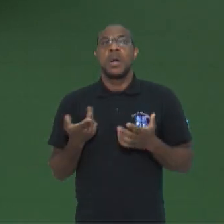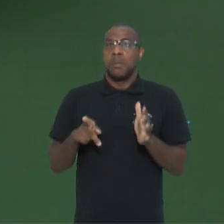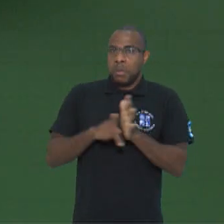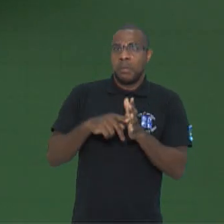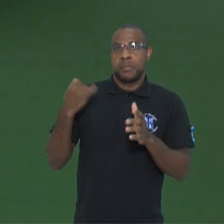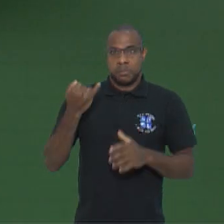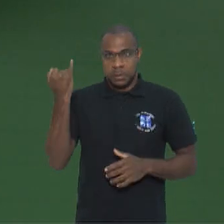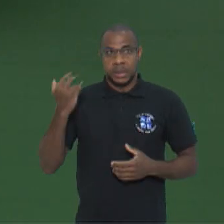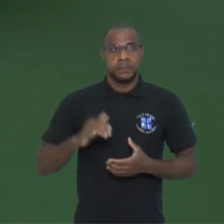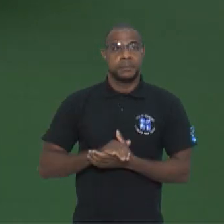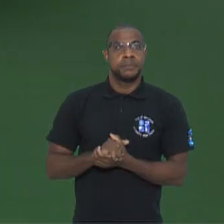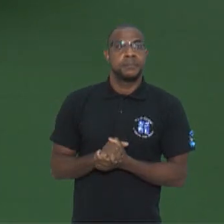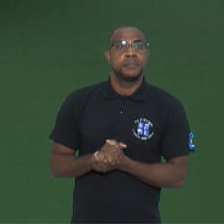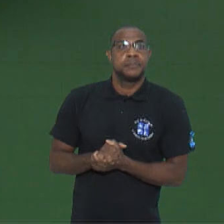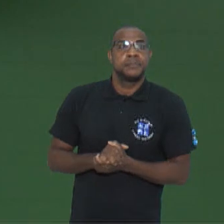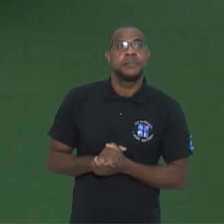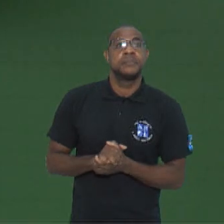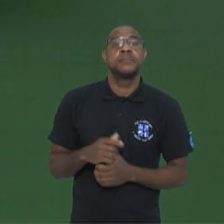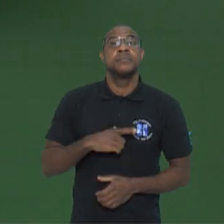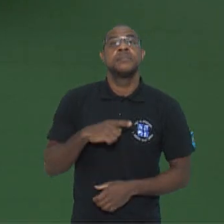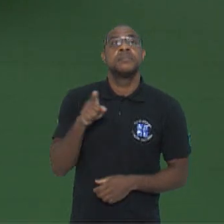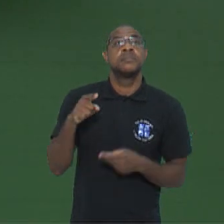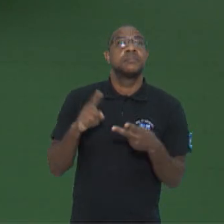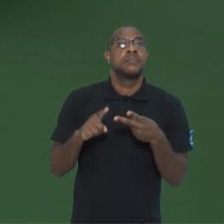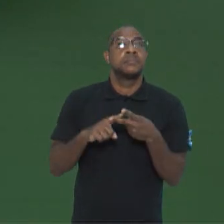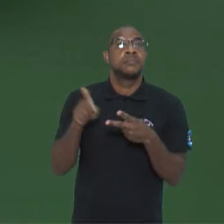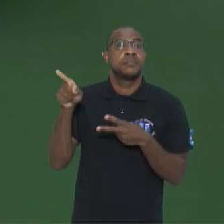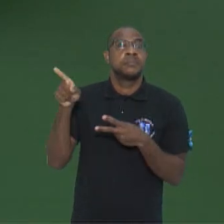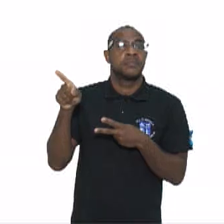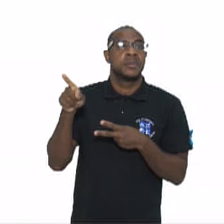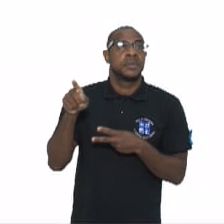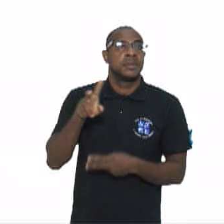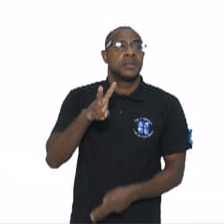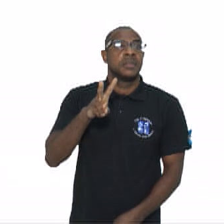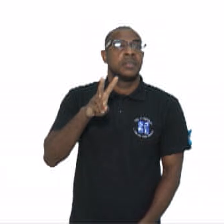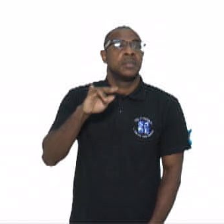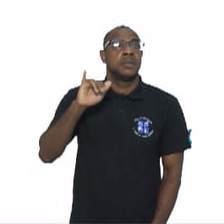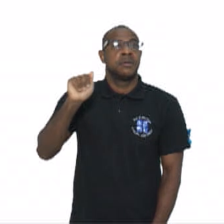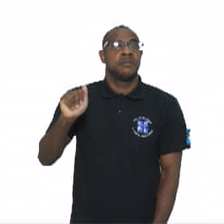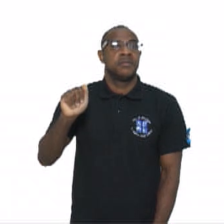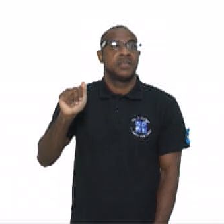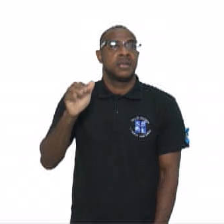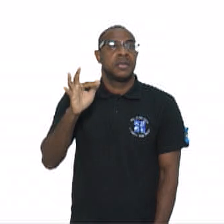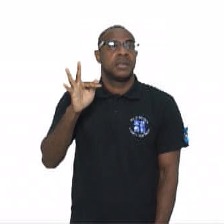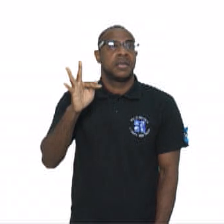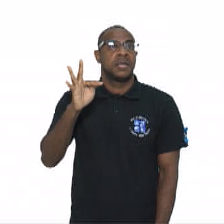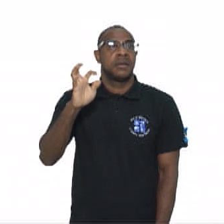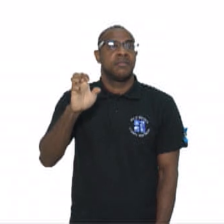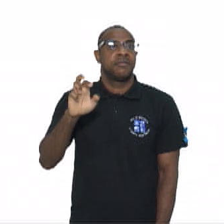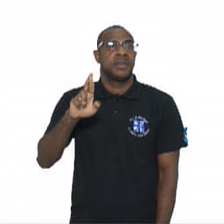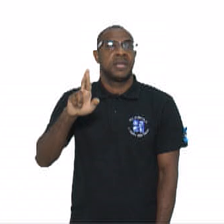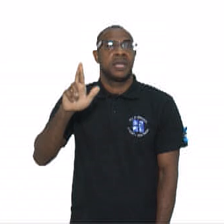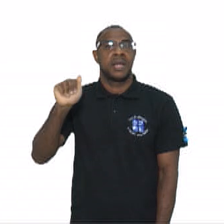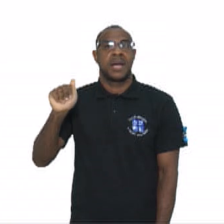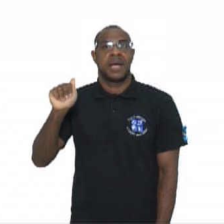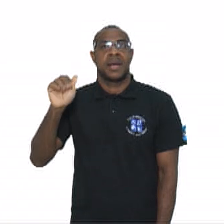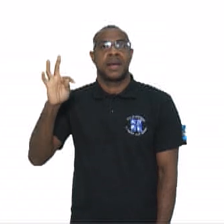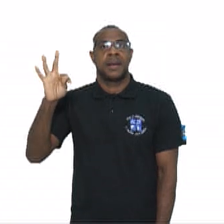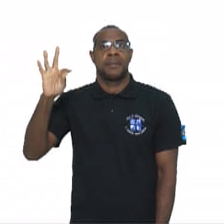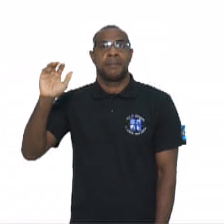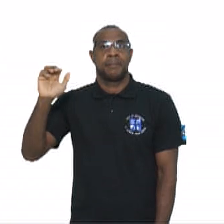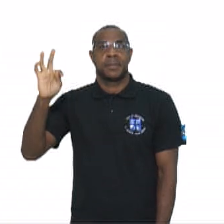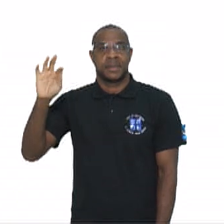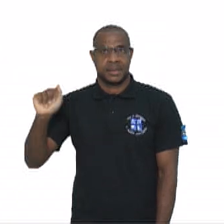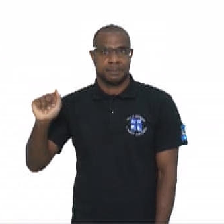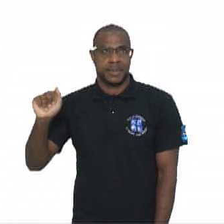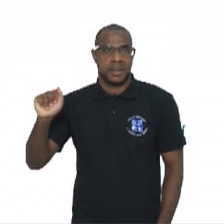né? Nós temos uma característica de montanhismo chamado de via ferrata. O que é uma via